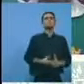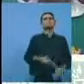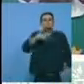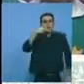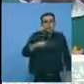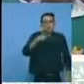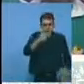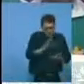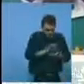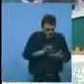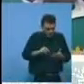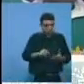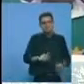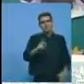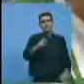temas